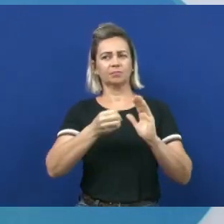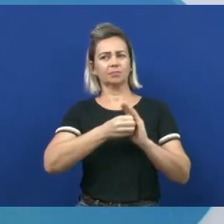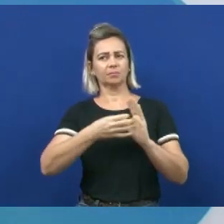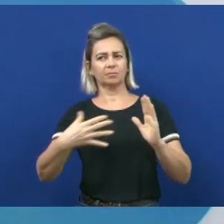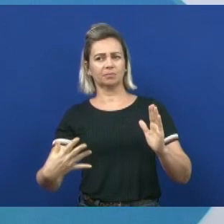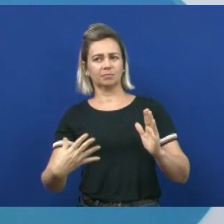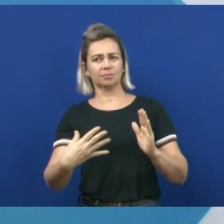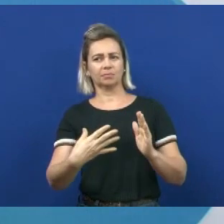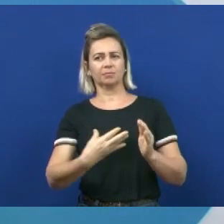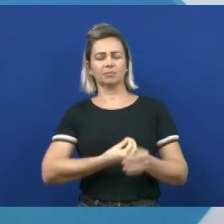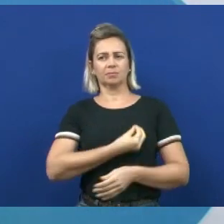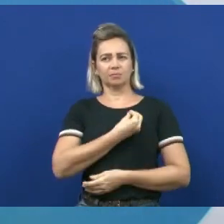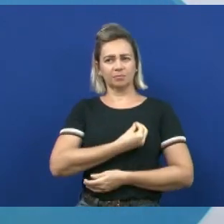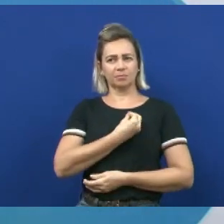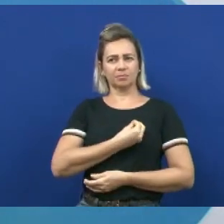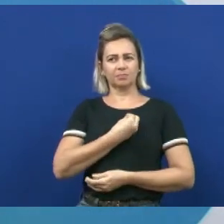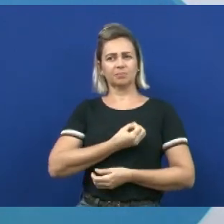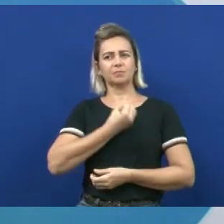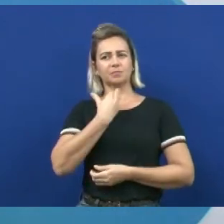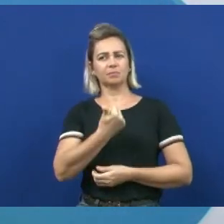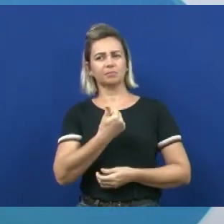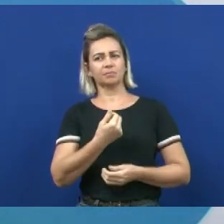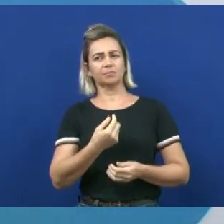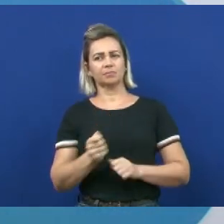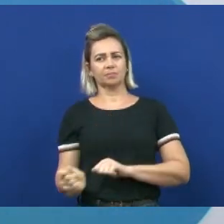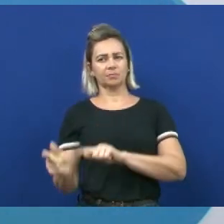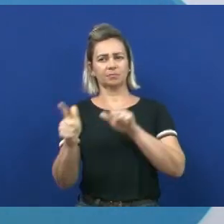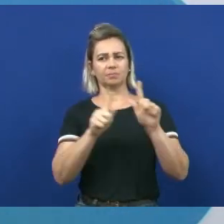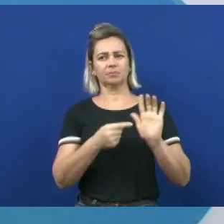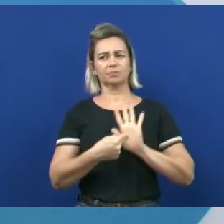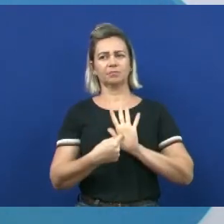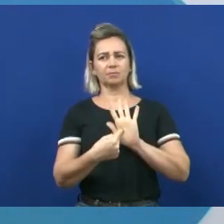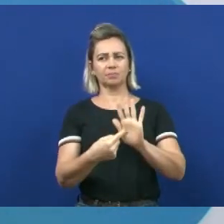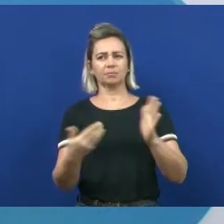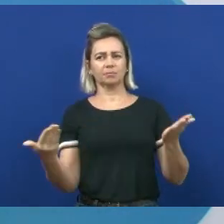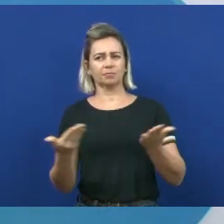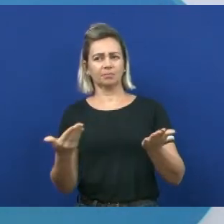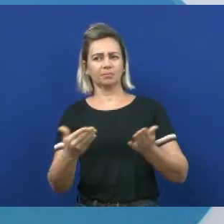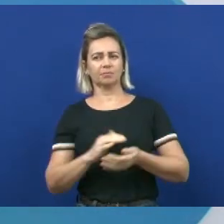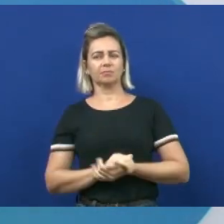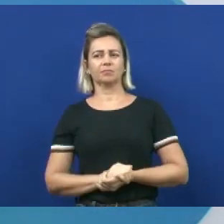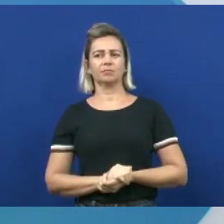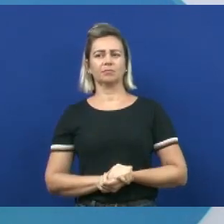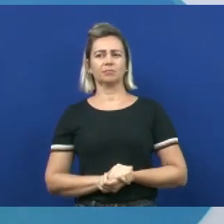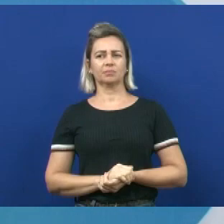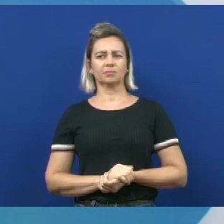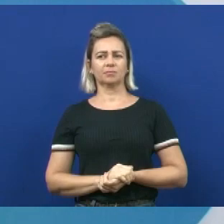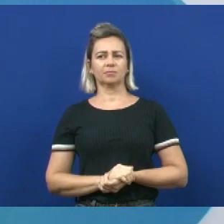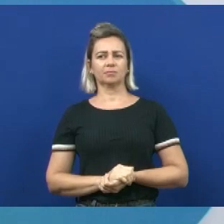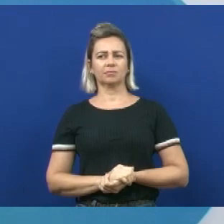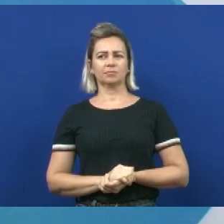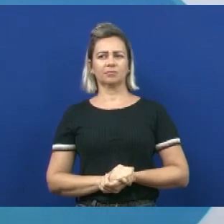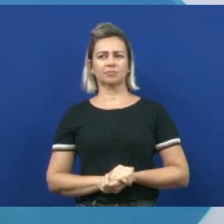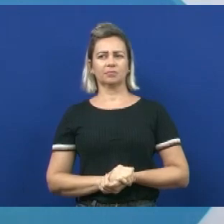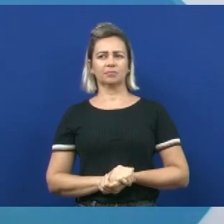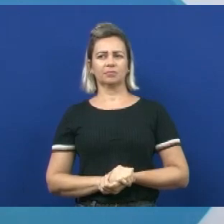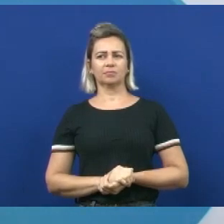vivos, certo? Bom, vamos para a apresentação aí que a gente preparou no PowerPoint para a gente seguir a aula. Vamos lá?